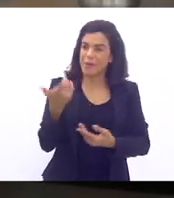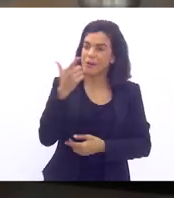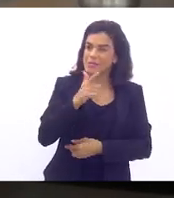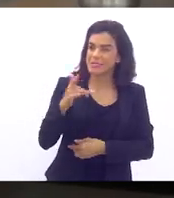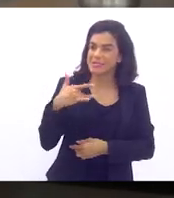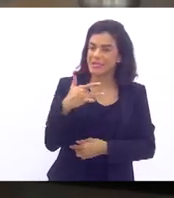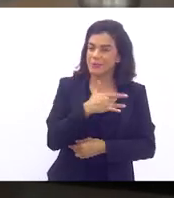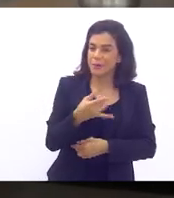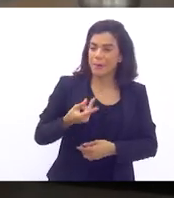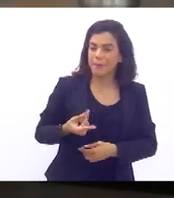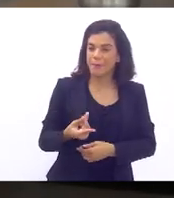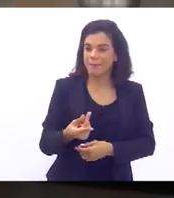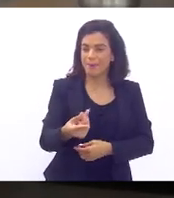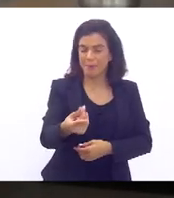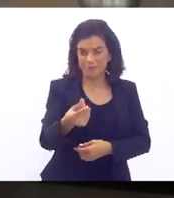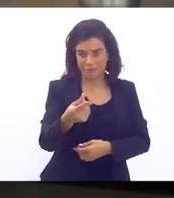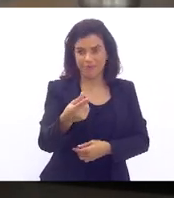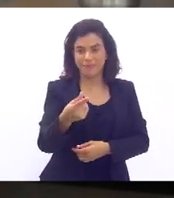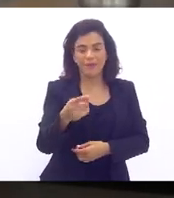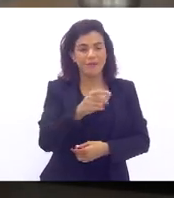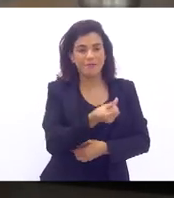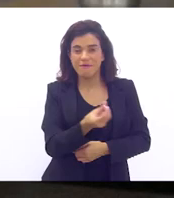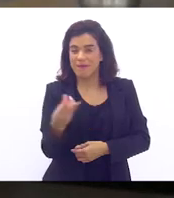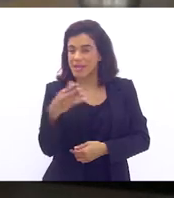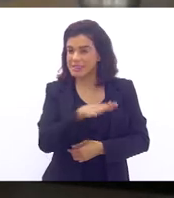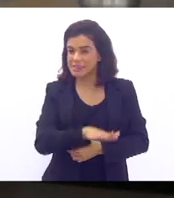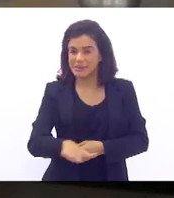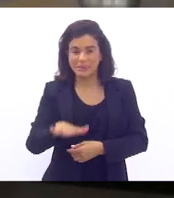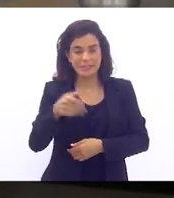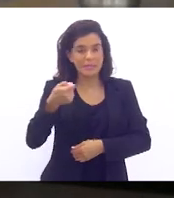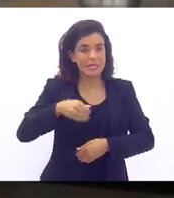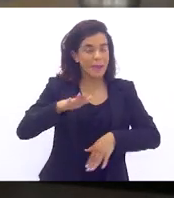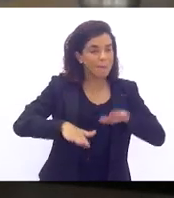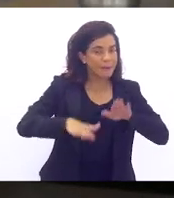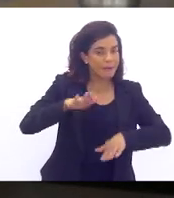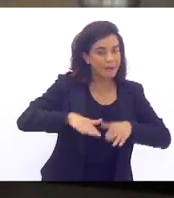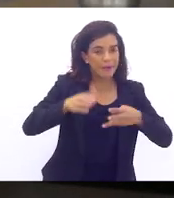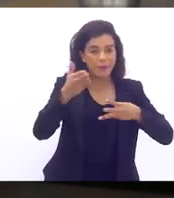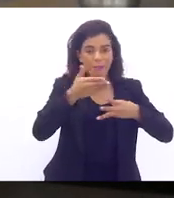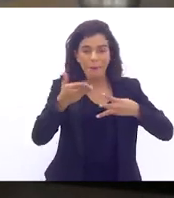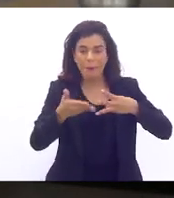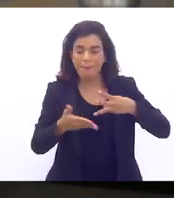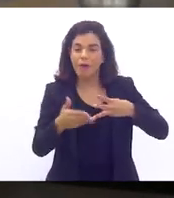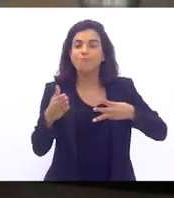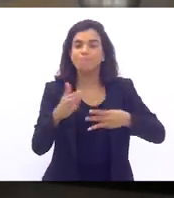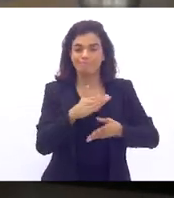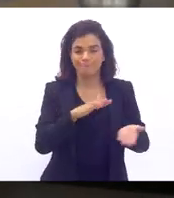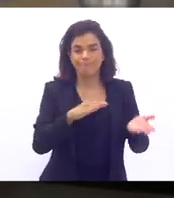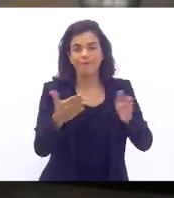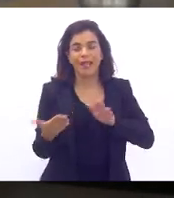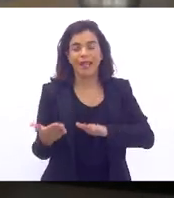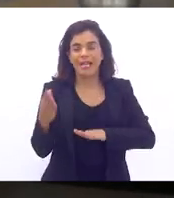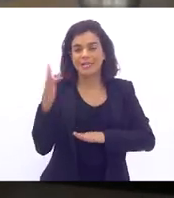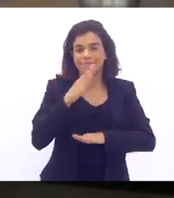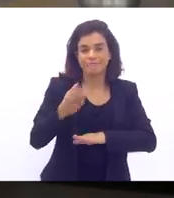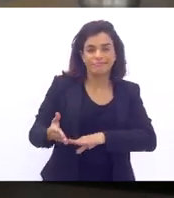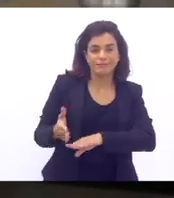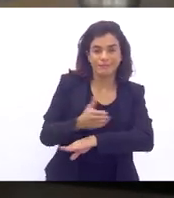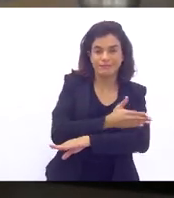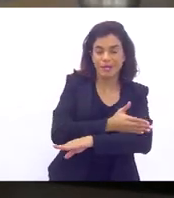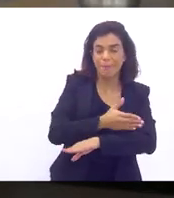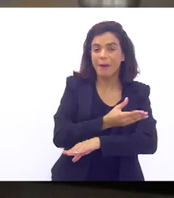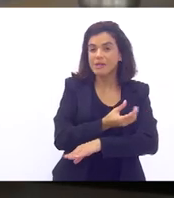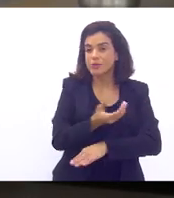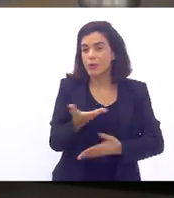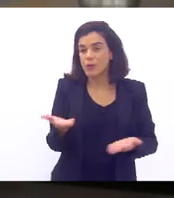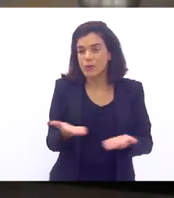poder viver por muitos anos muitas crianças dependendo da gravidade acabam falecendo né precocemente mas um muitos